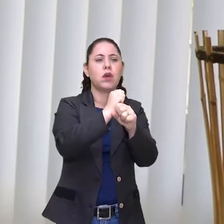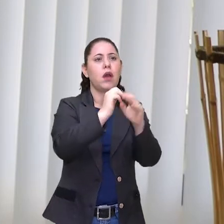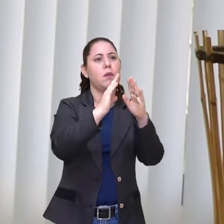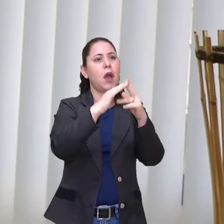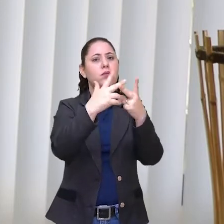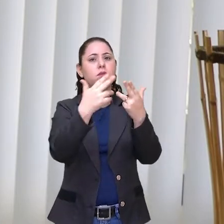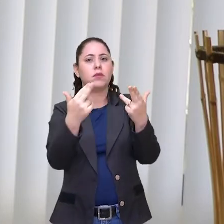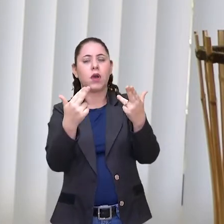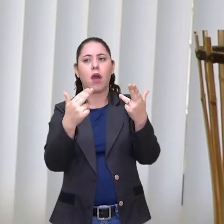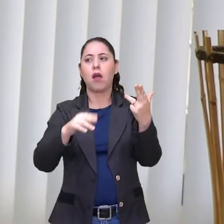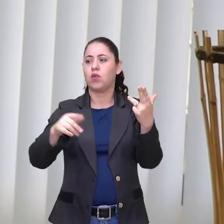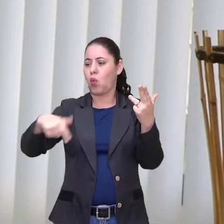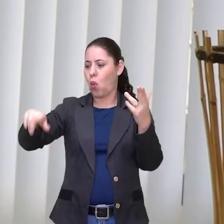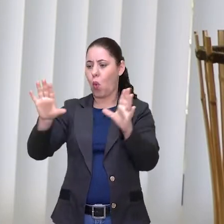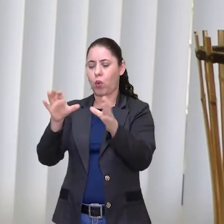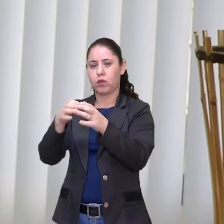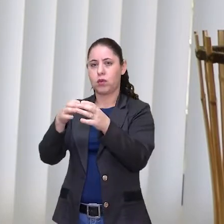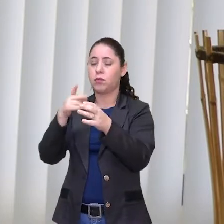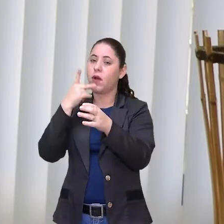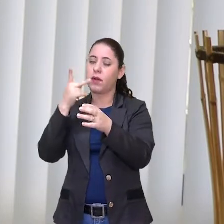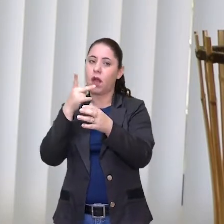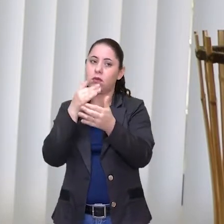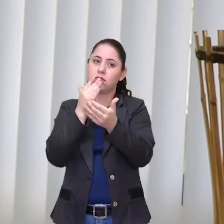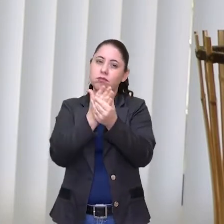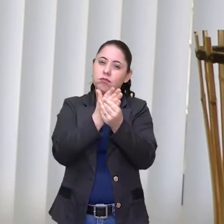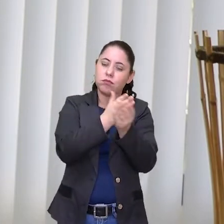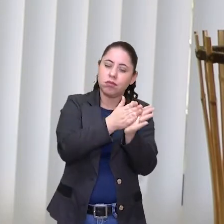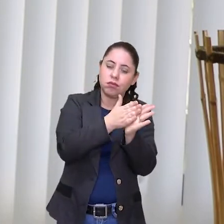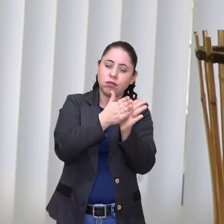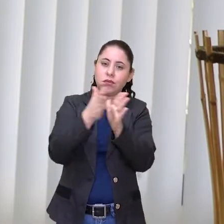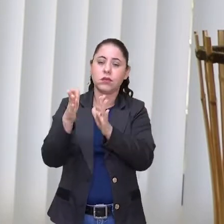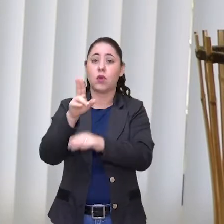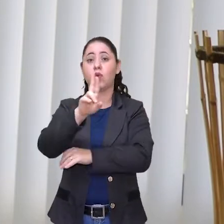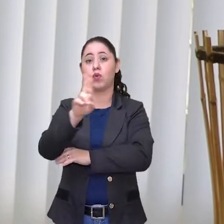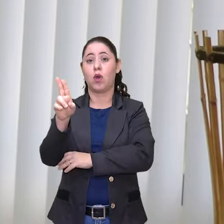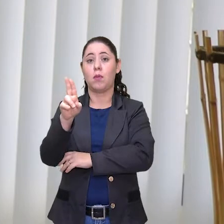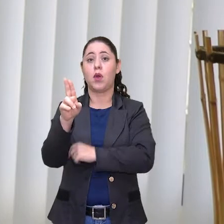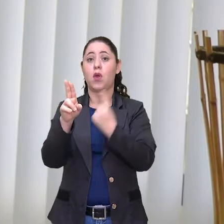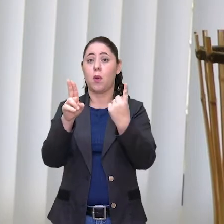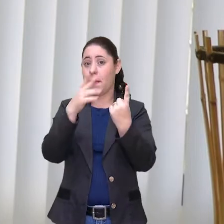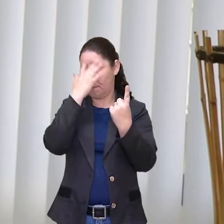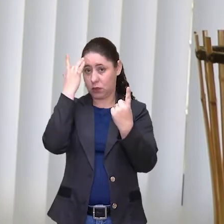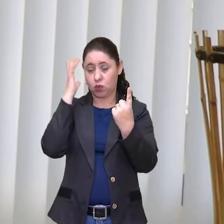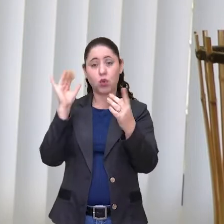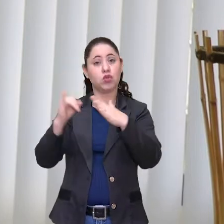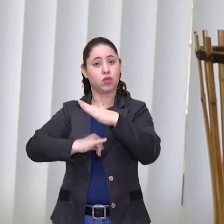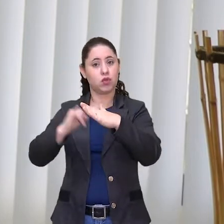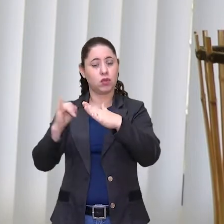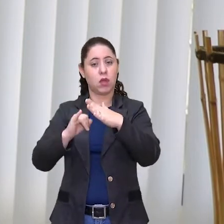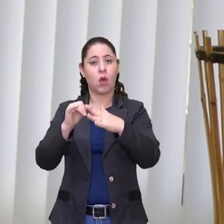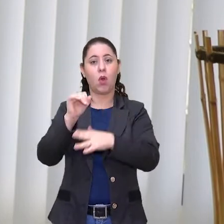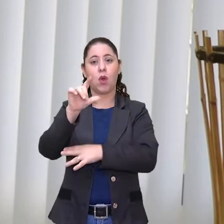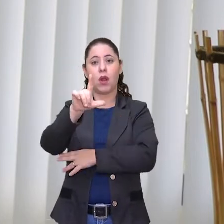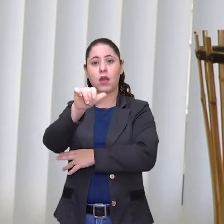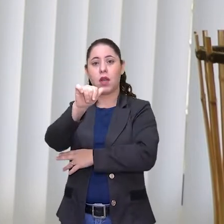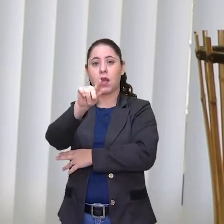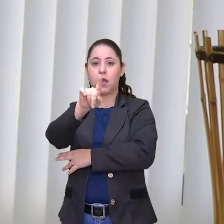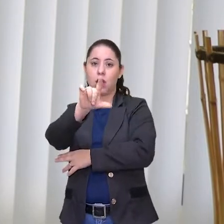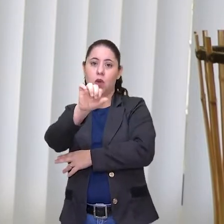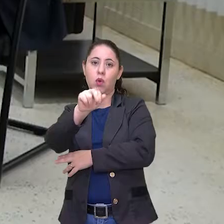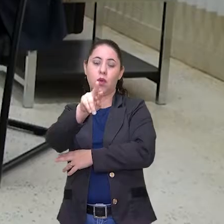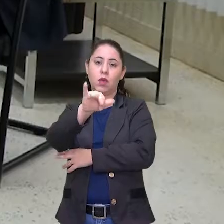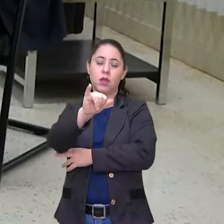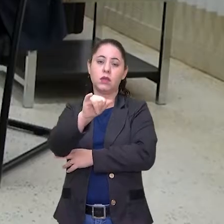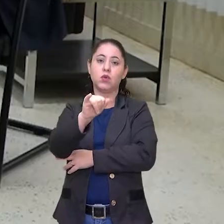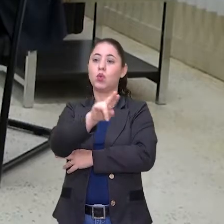partes se manifestam. Passado toda essa fase inicial, é então nomeado um leiloeiro para realizar este